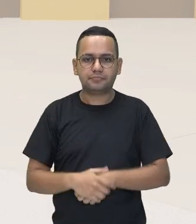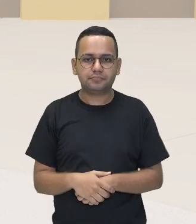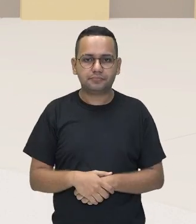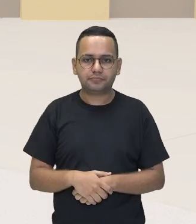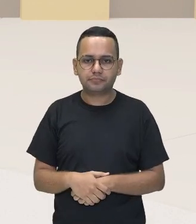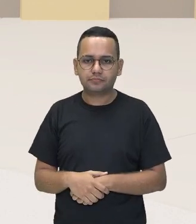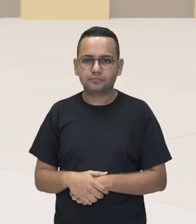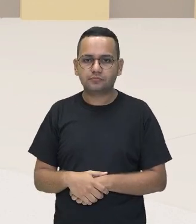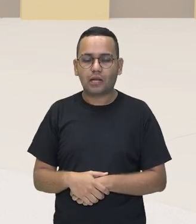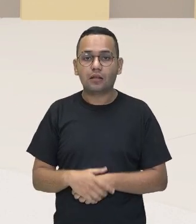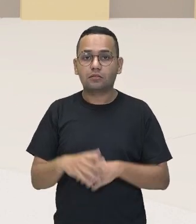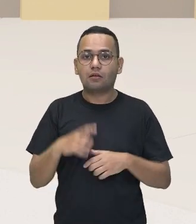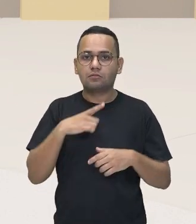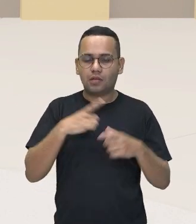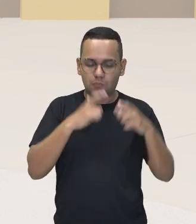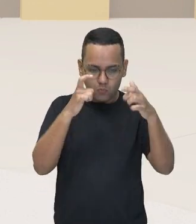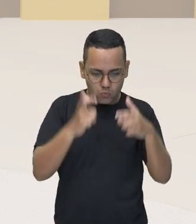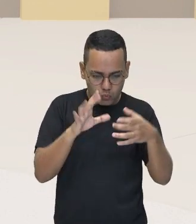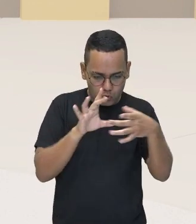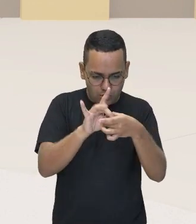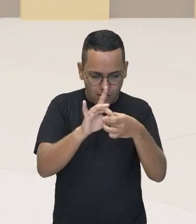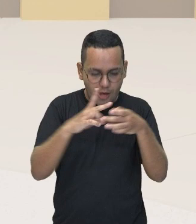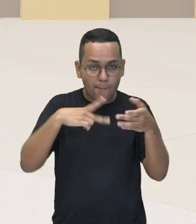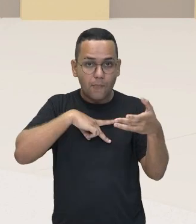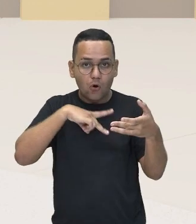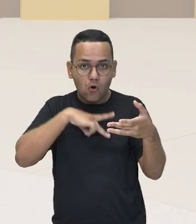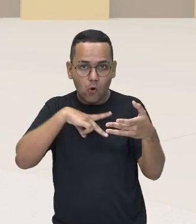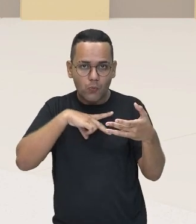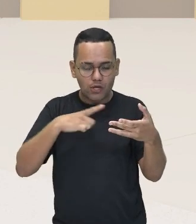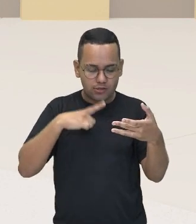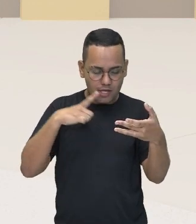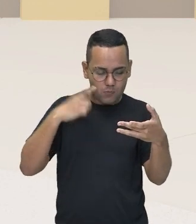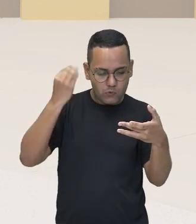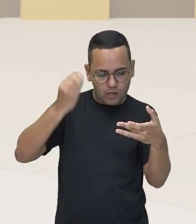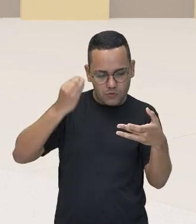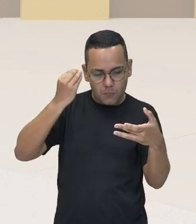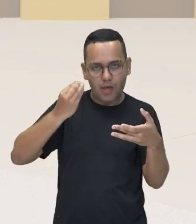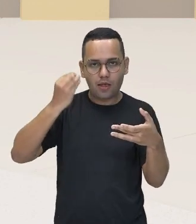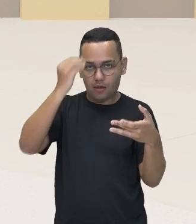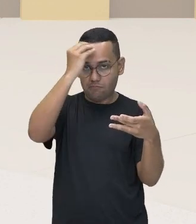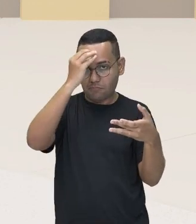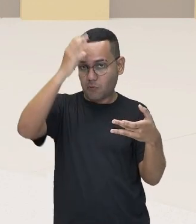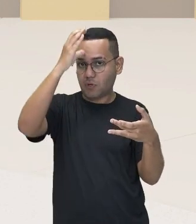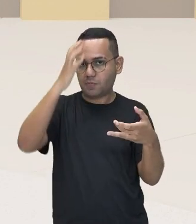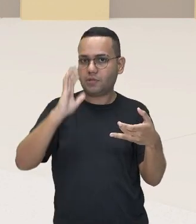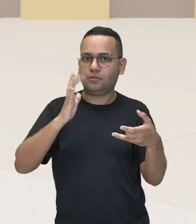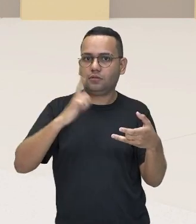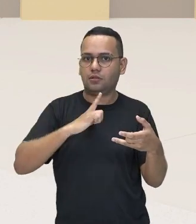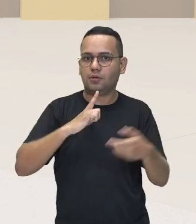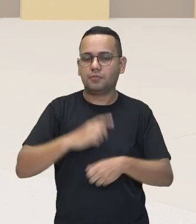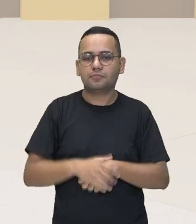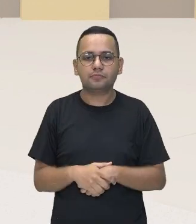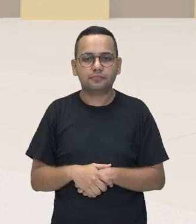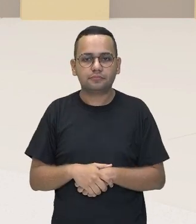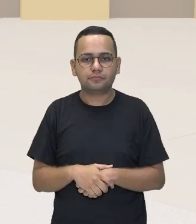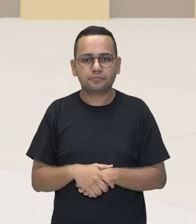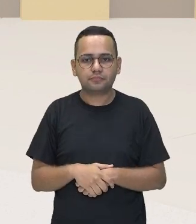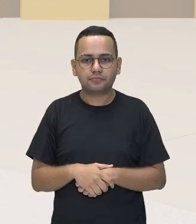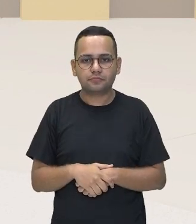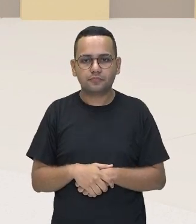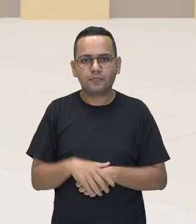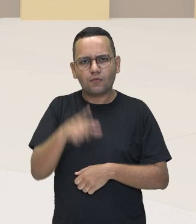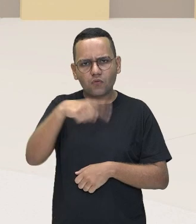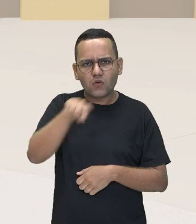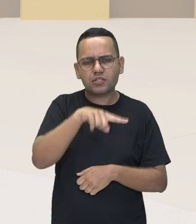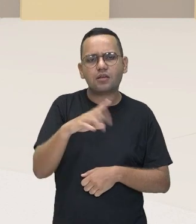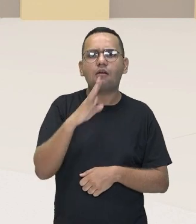certa localidade, nós trazemos esses saberes, né? Vocês, por exemplo, têm saberes que muitas vezes não